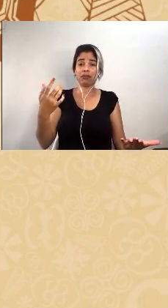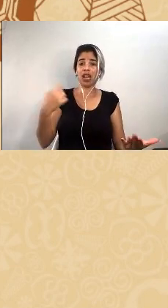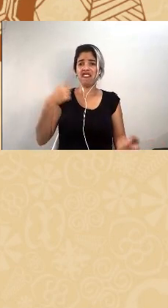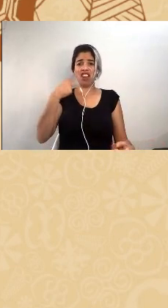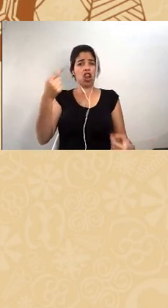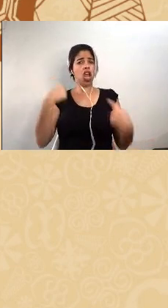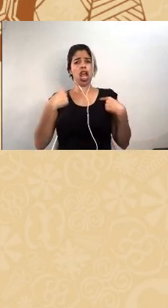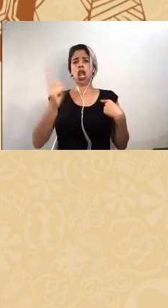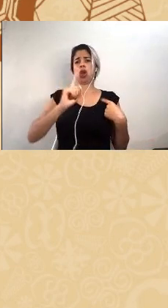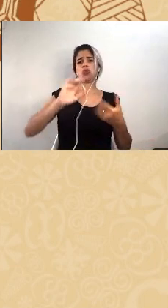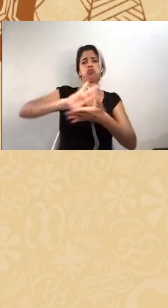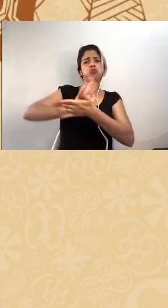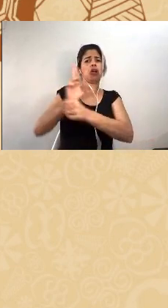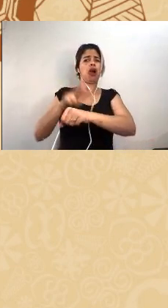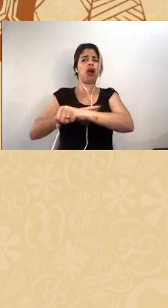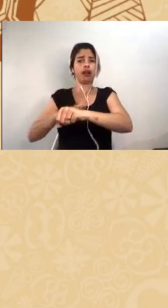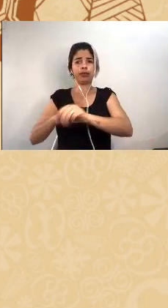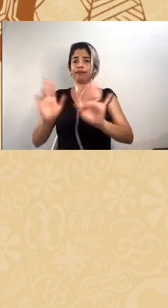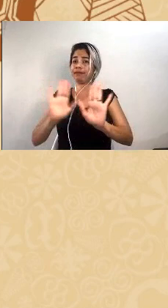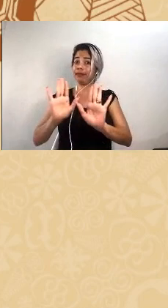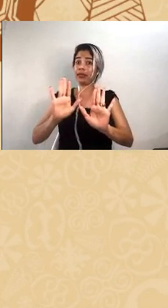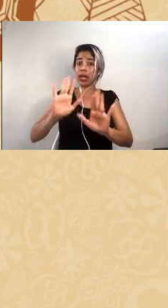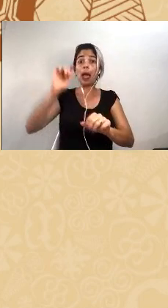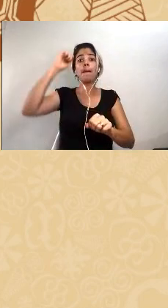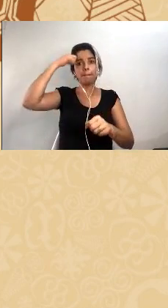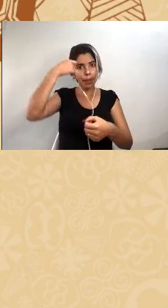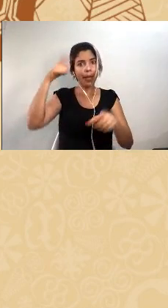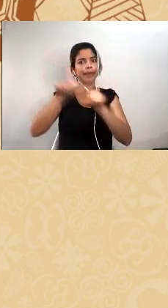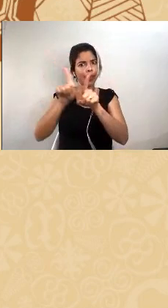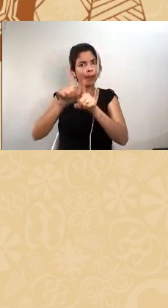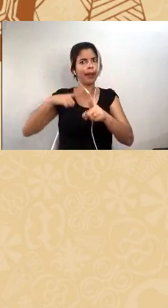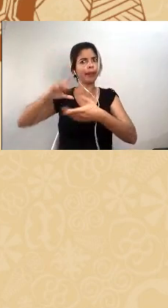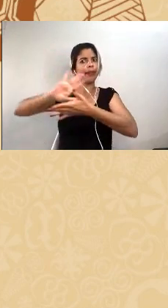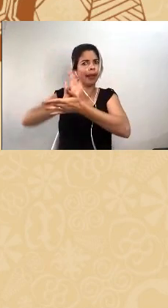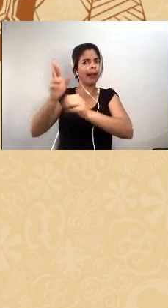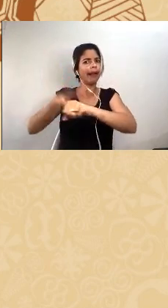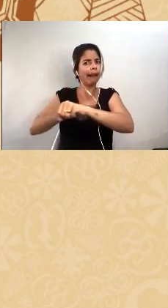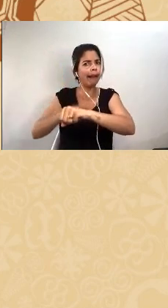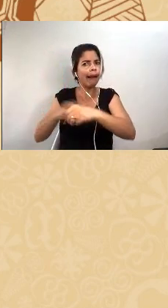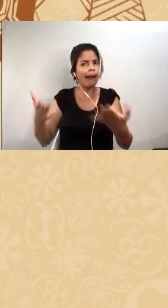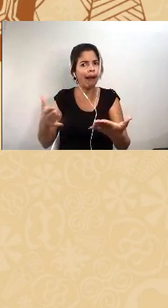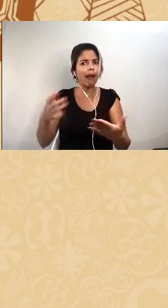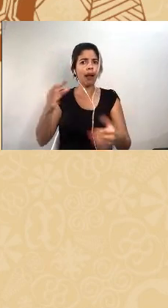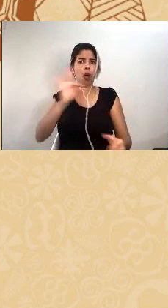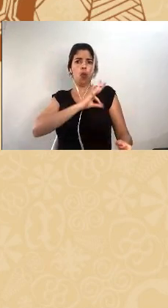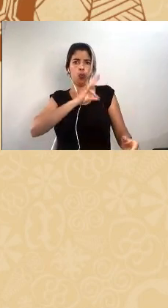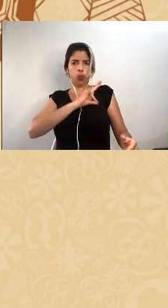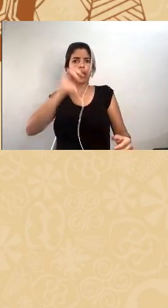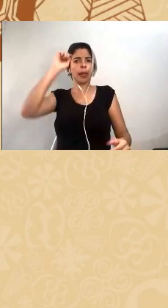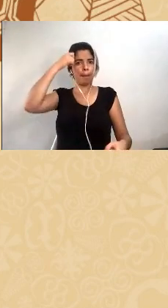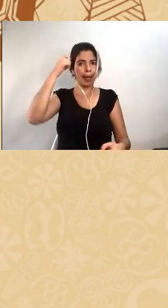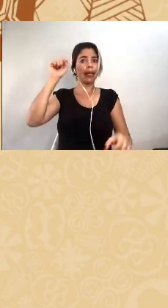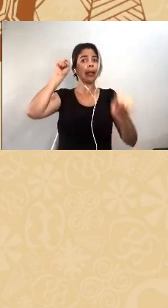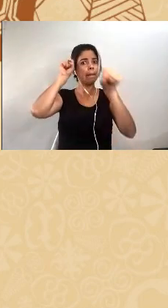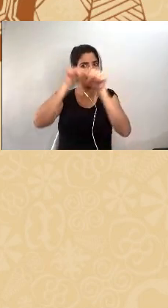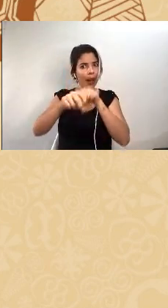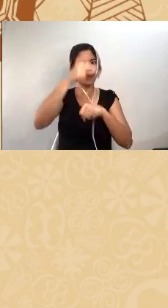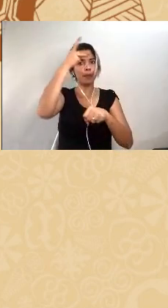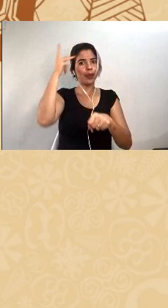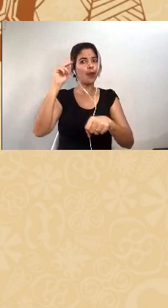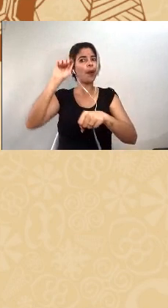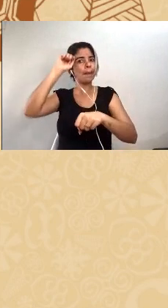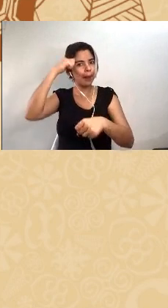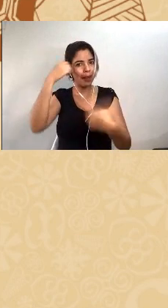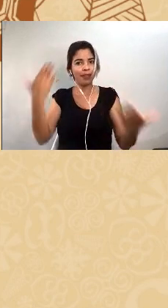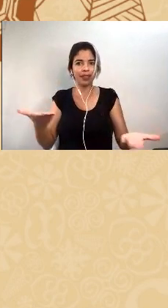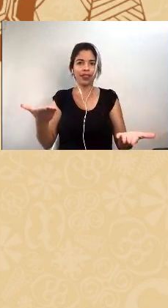Negro também comete racismo, gente. Policial negro também assassina gente preta. Isso aqui é a prova do que acontece nesse país.